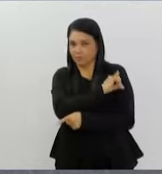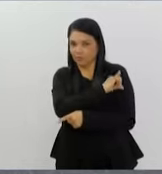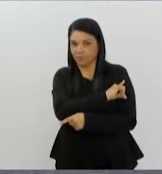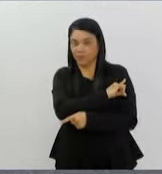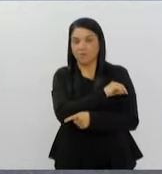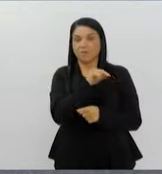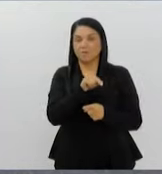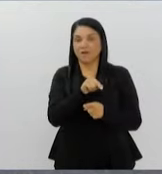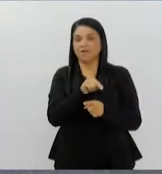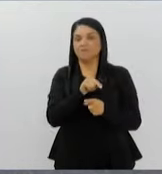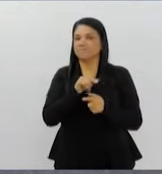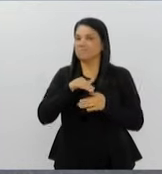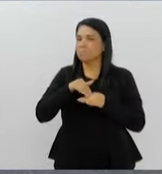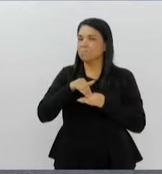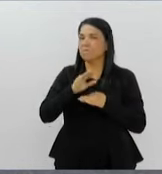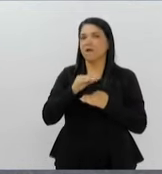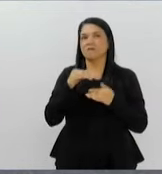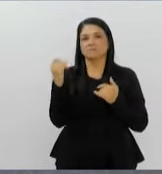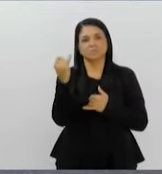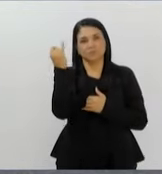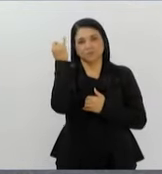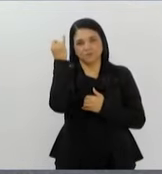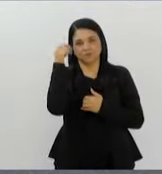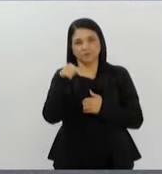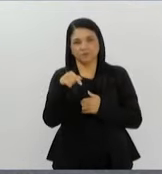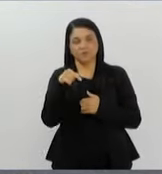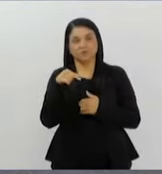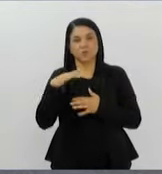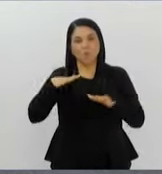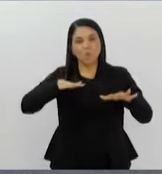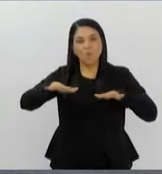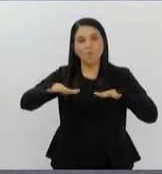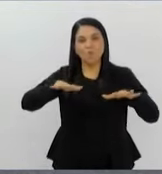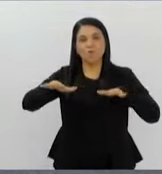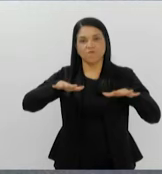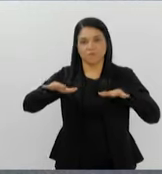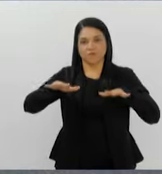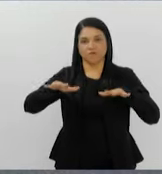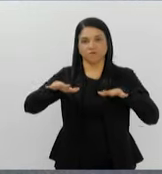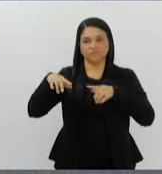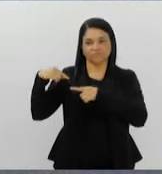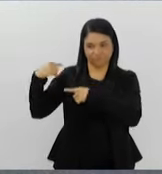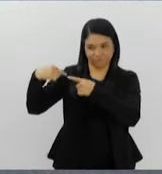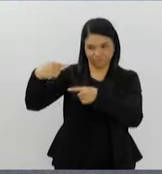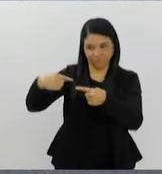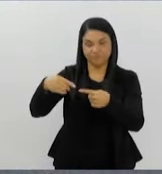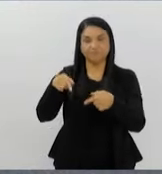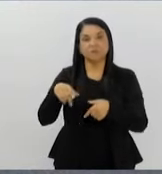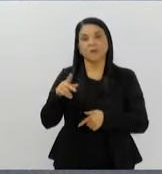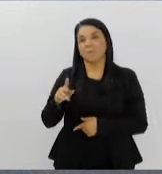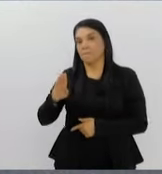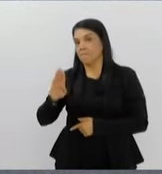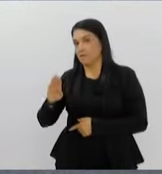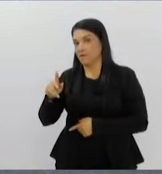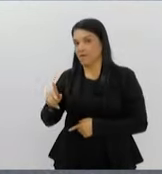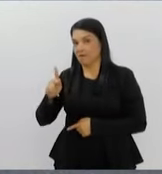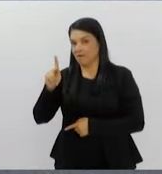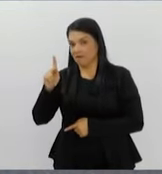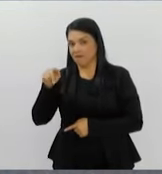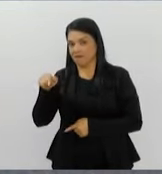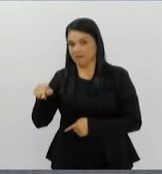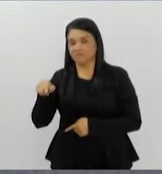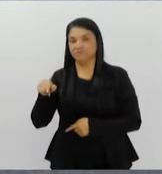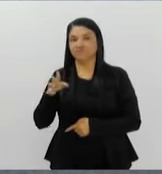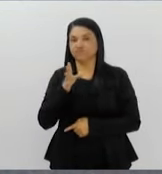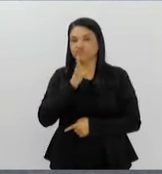um pouco mais que isso, ela fala de um movimento geracional. BK, né, como é conhecido, Abebe Bequila é um dos